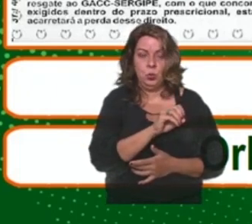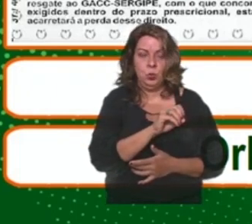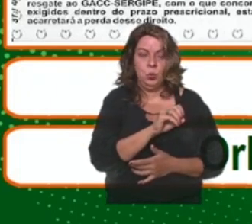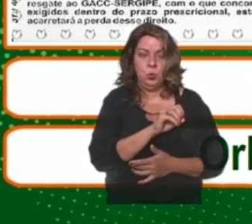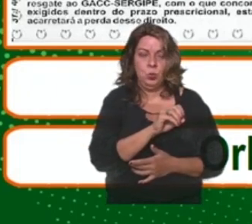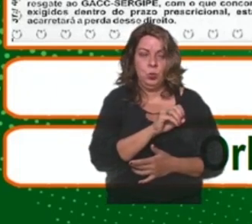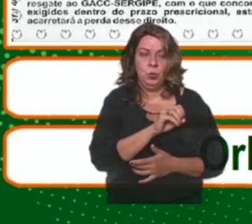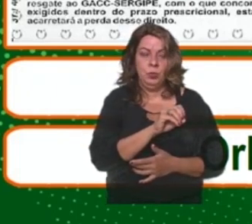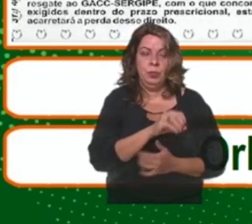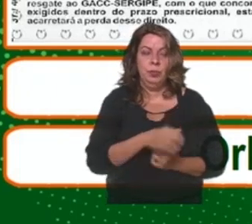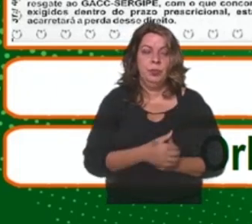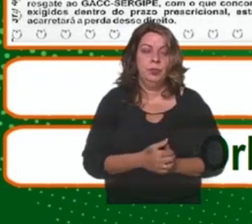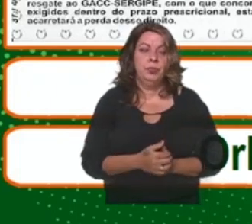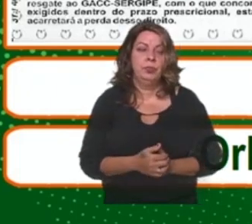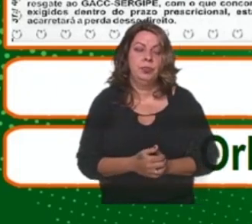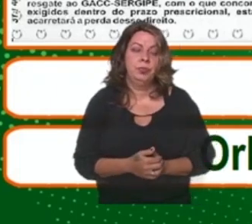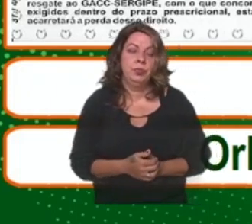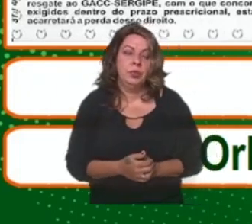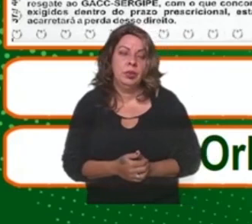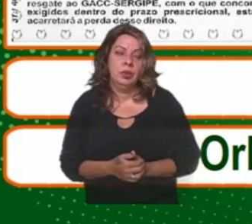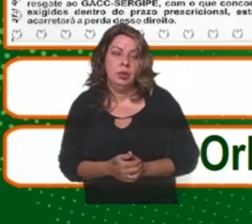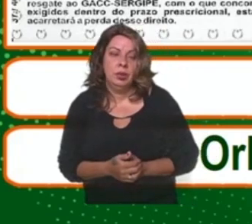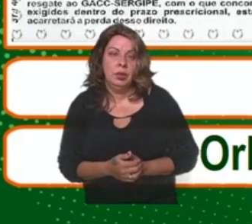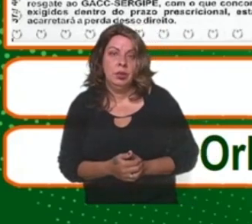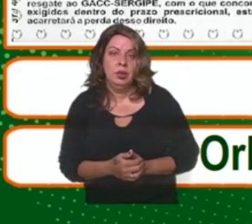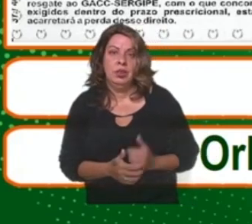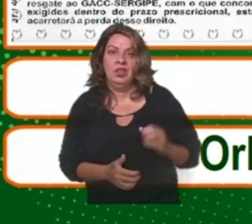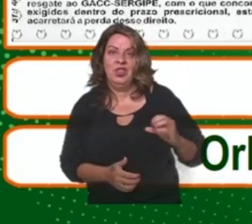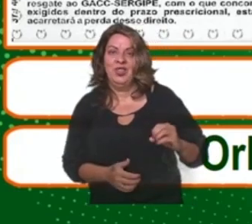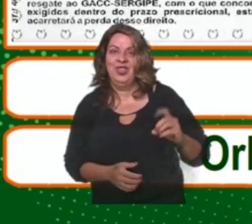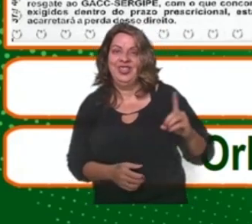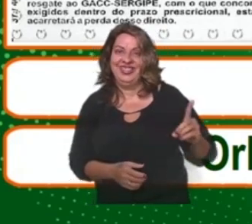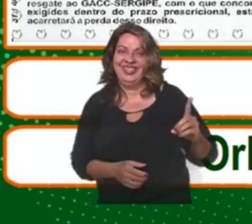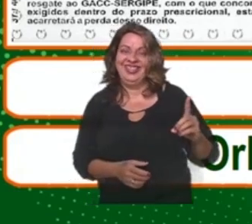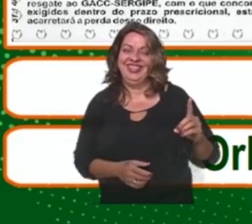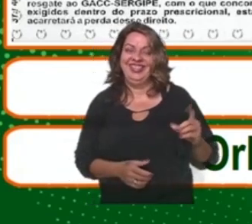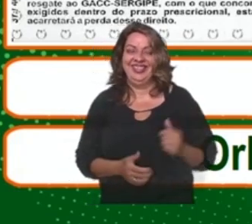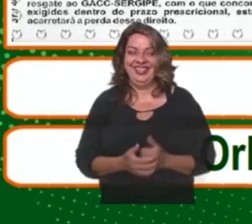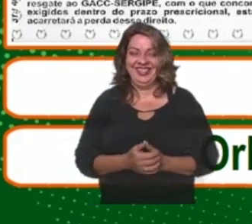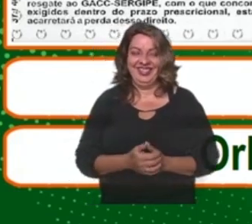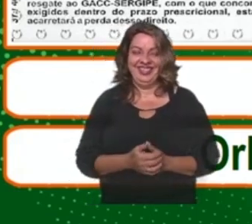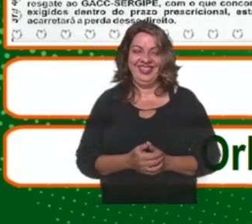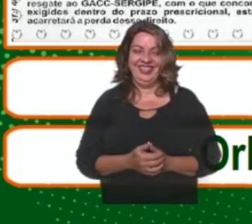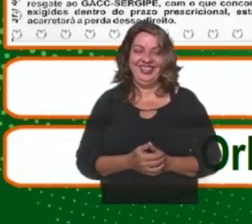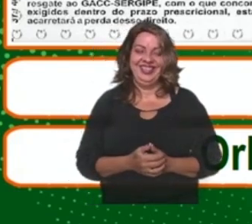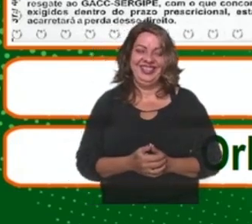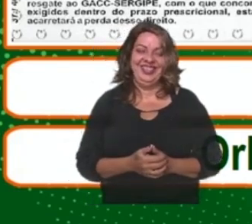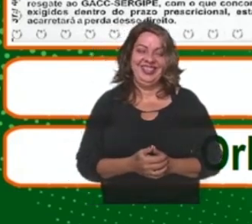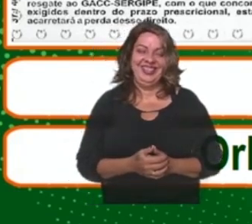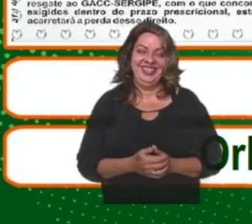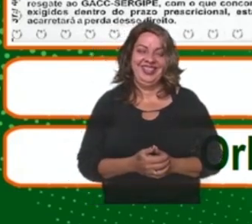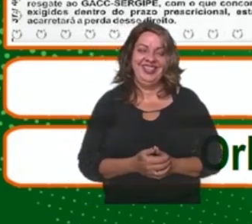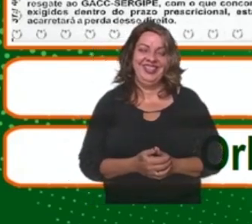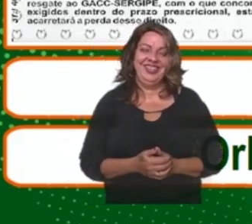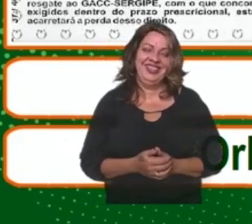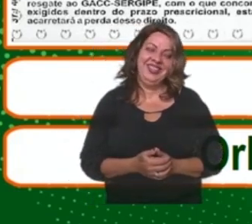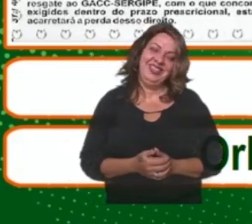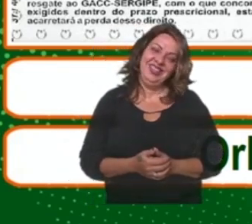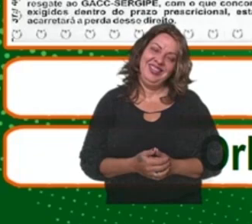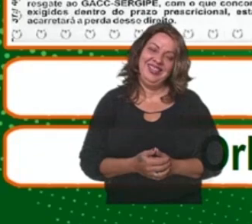Sim, Diego, Moraes. JR Moraes. Moraes. Orlando Dantas é a Regional, R$500 válidos, parabéns. Olha